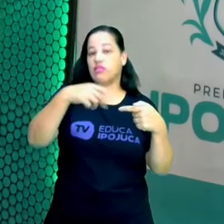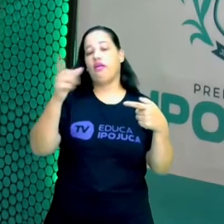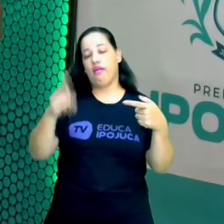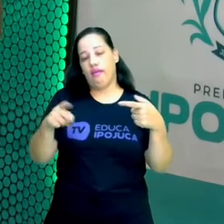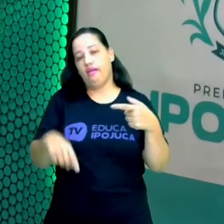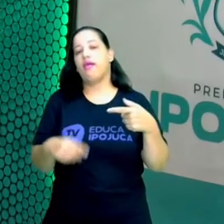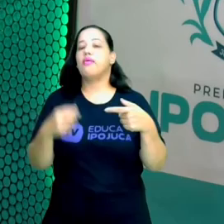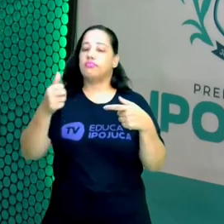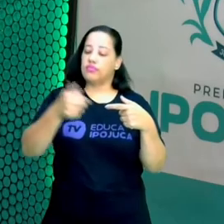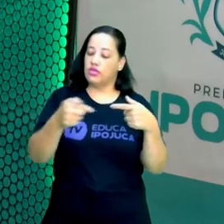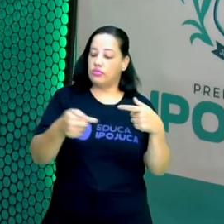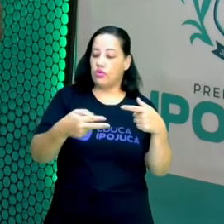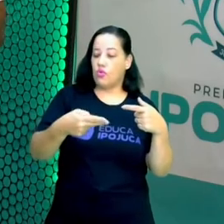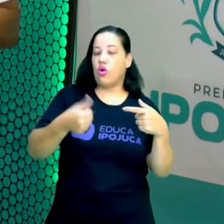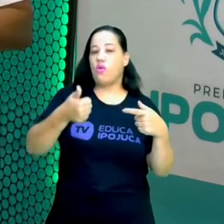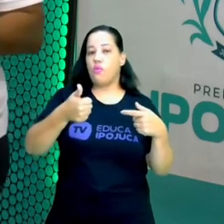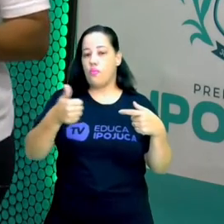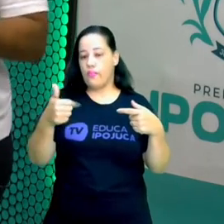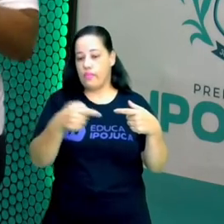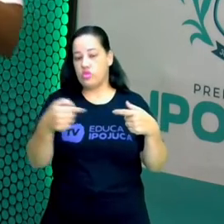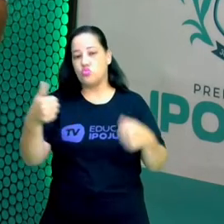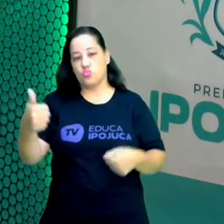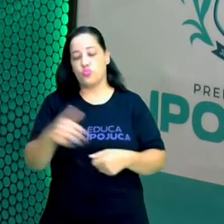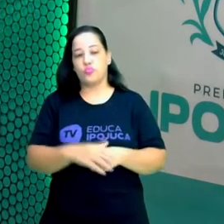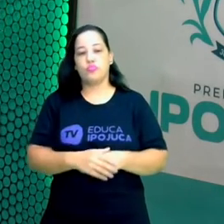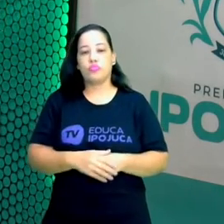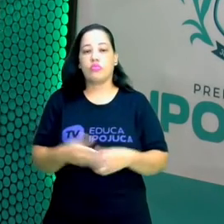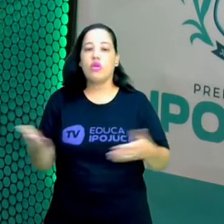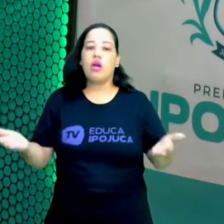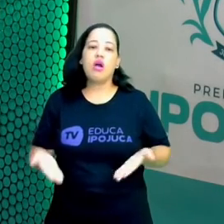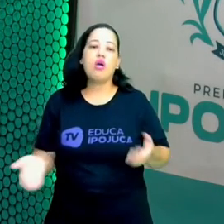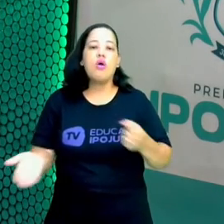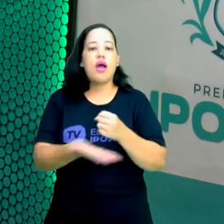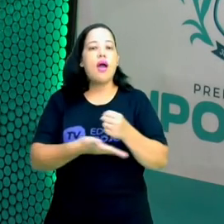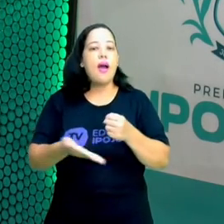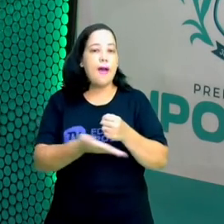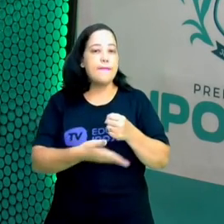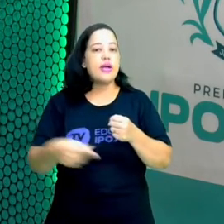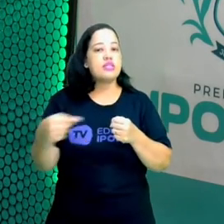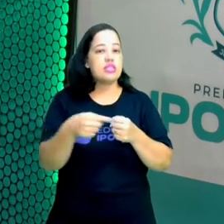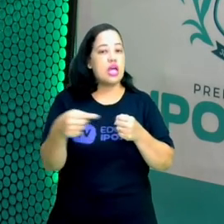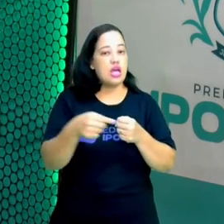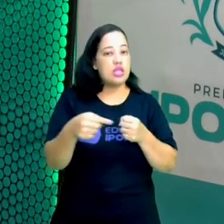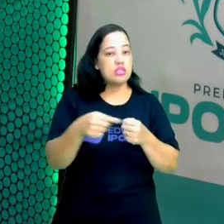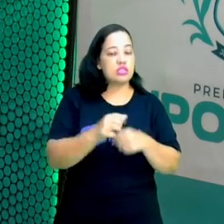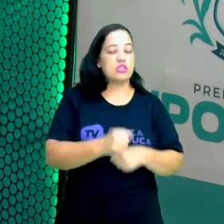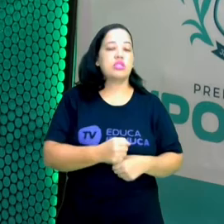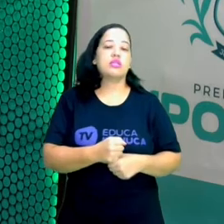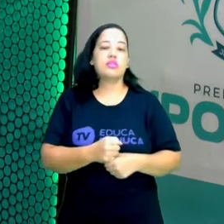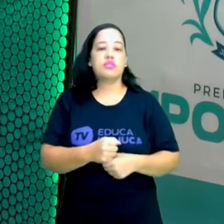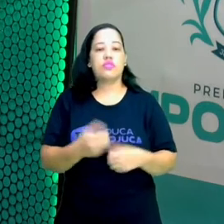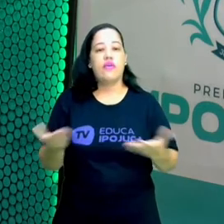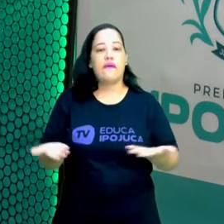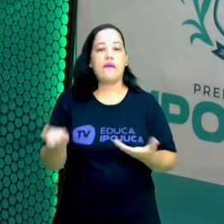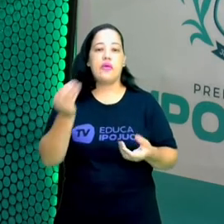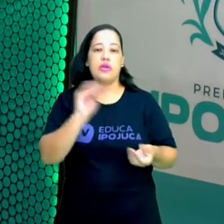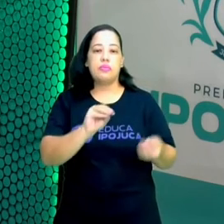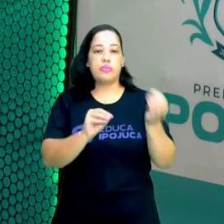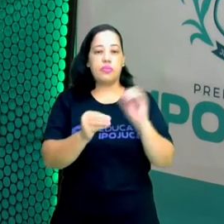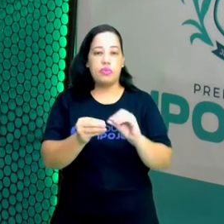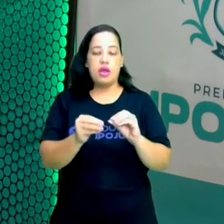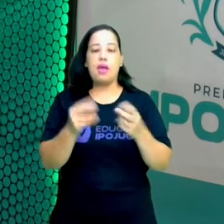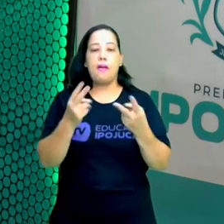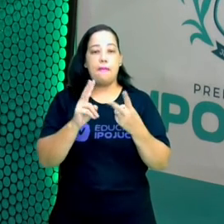bem? Agora, essa situação aqui, base negativa e o denominador ali do expoente é